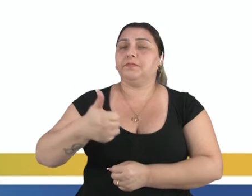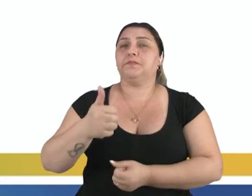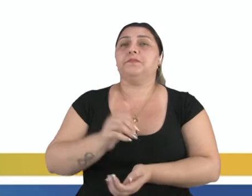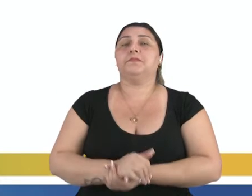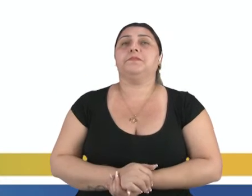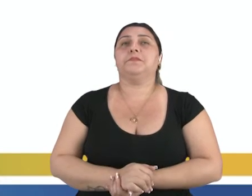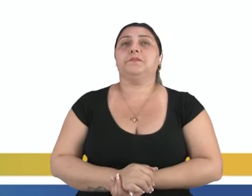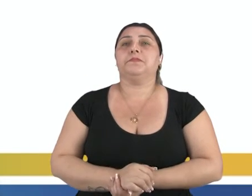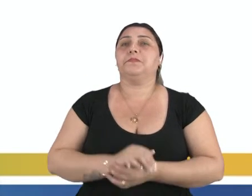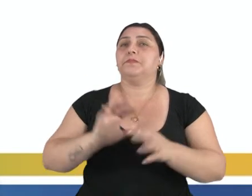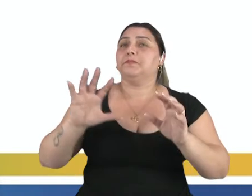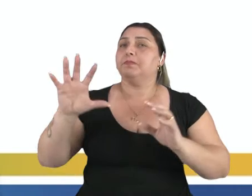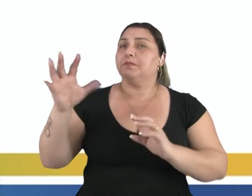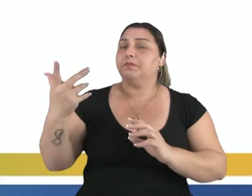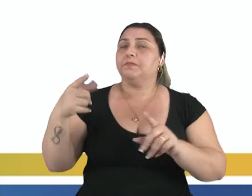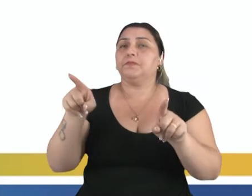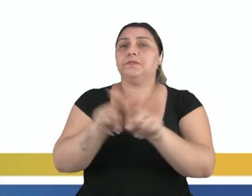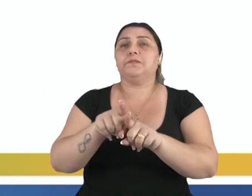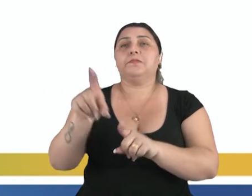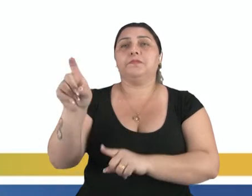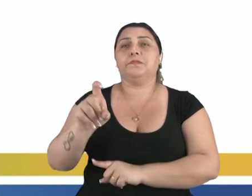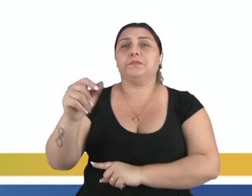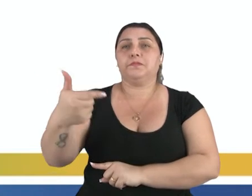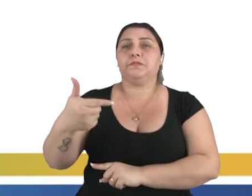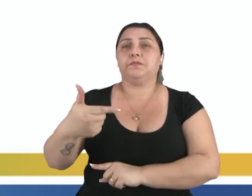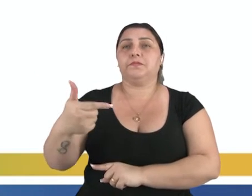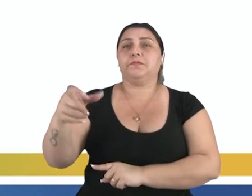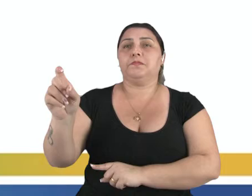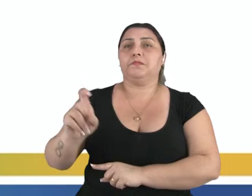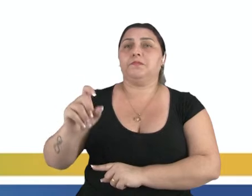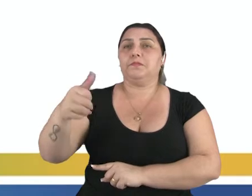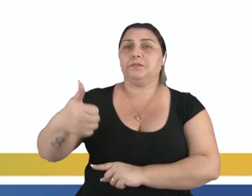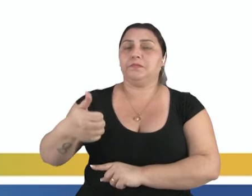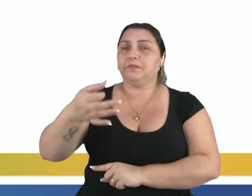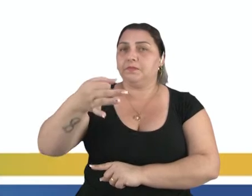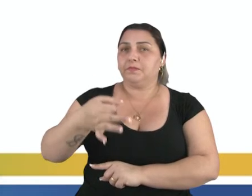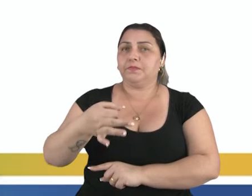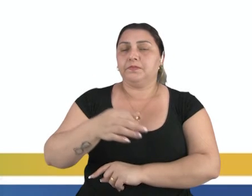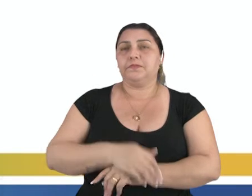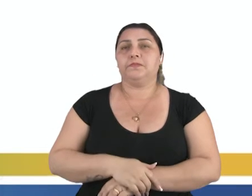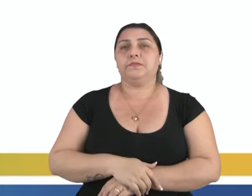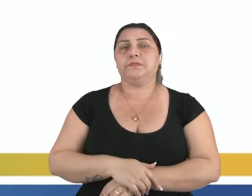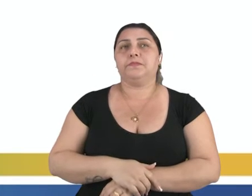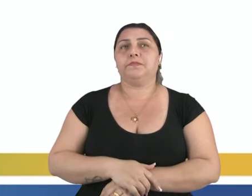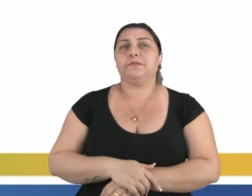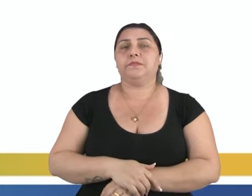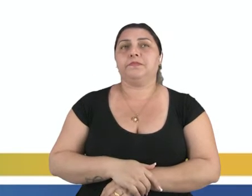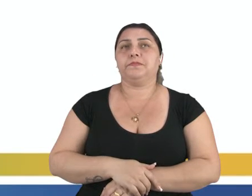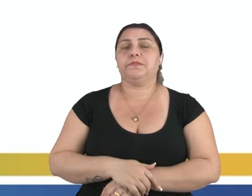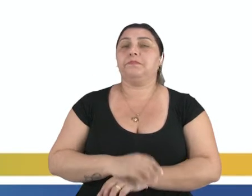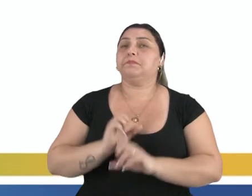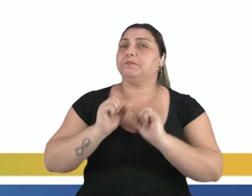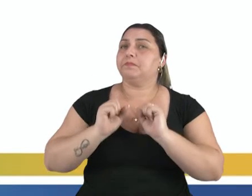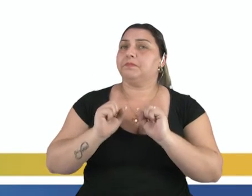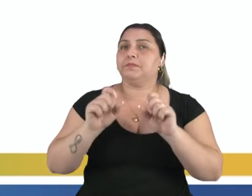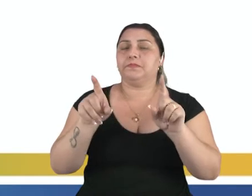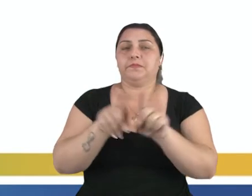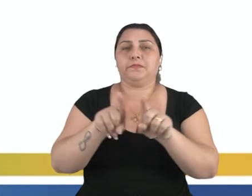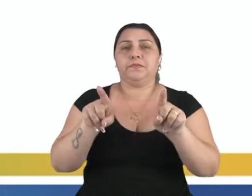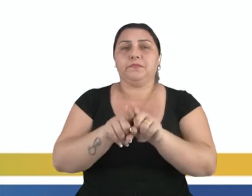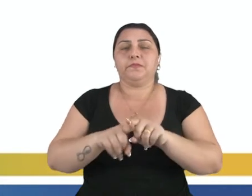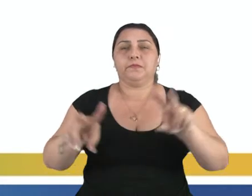x1, certo? Geometricamente, nós podemos também visualizar o coeficiente linear, que